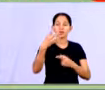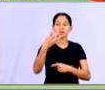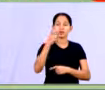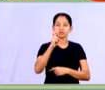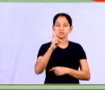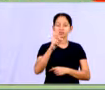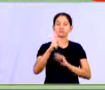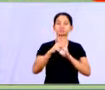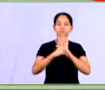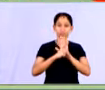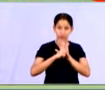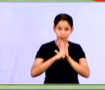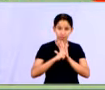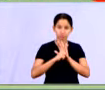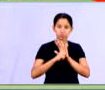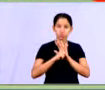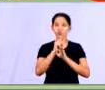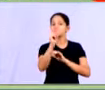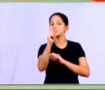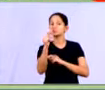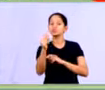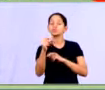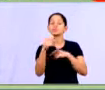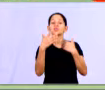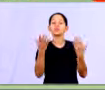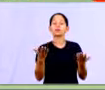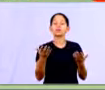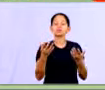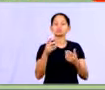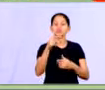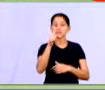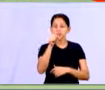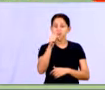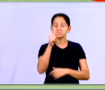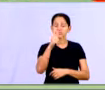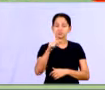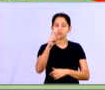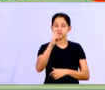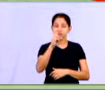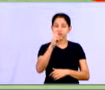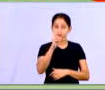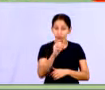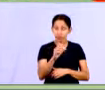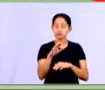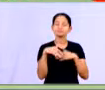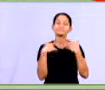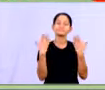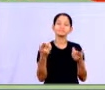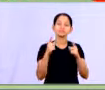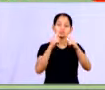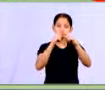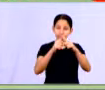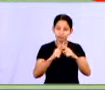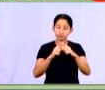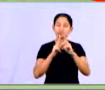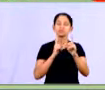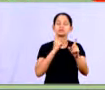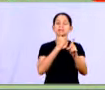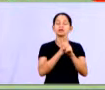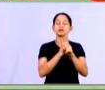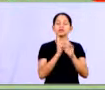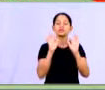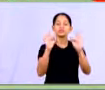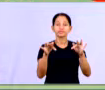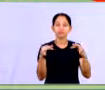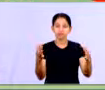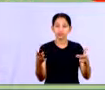de capital próprio, e o custo deste é de 7,50. Quando eu faço essa multiplicação, eu chego no